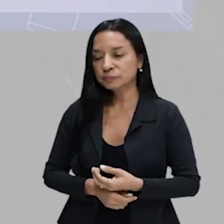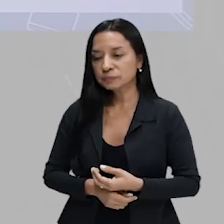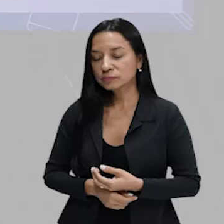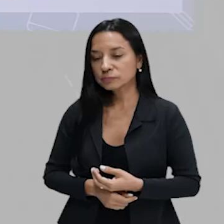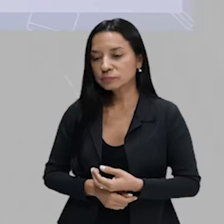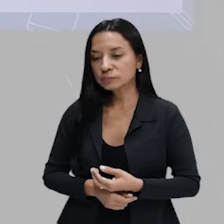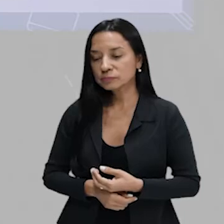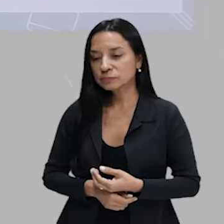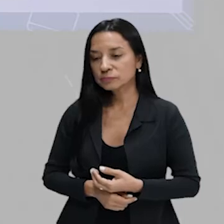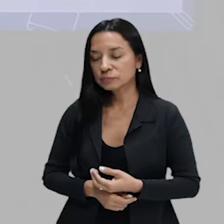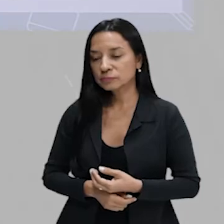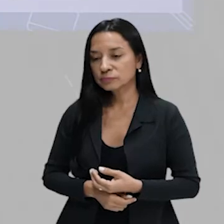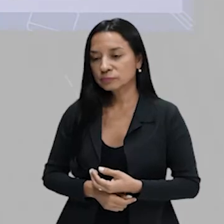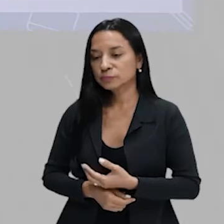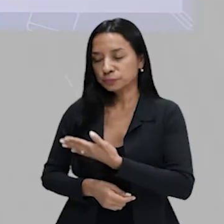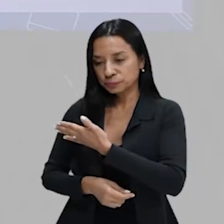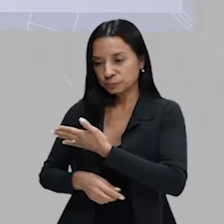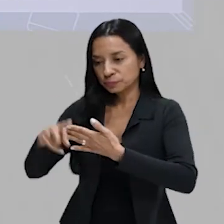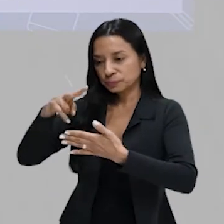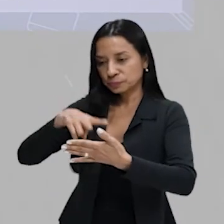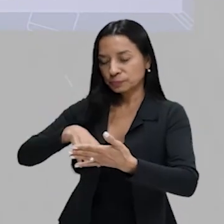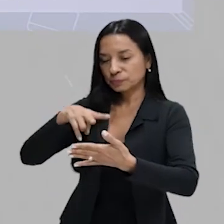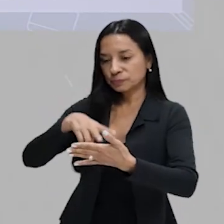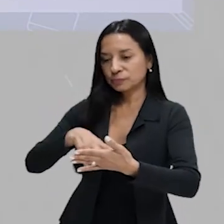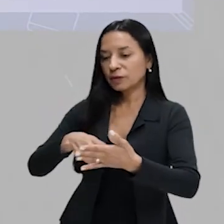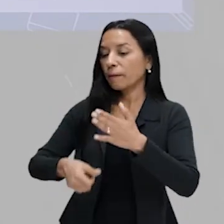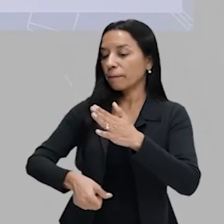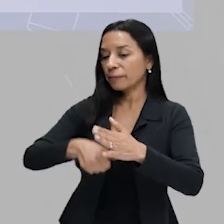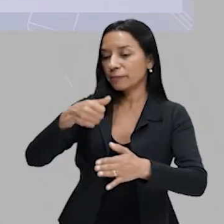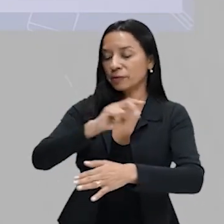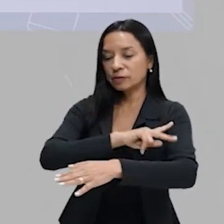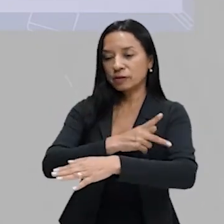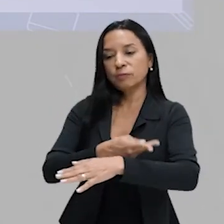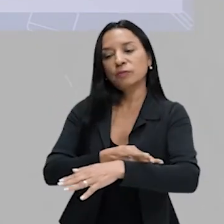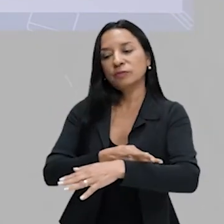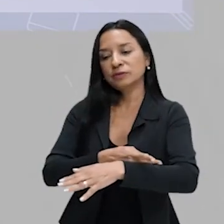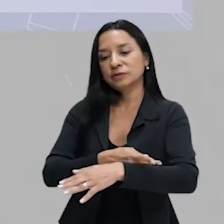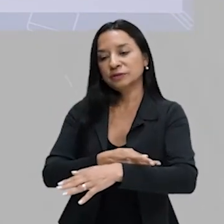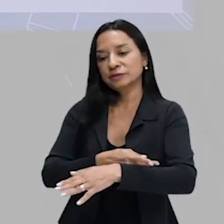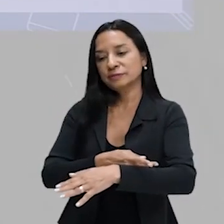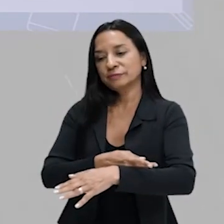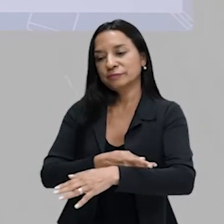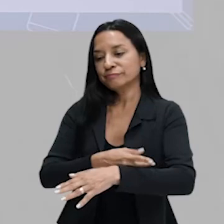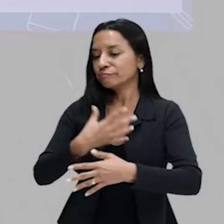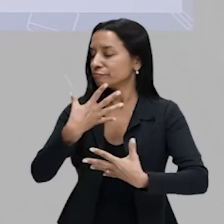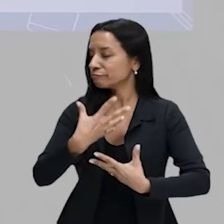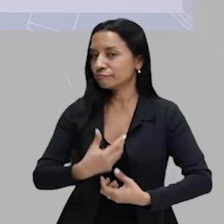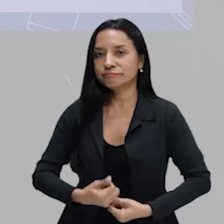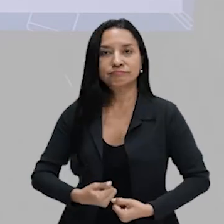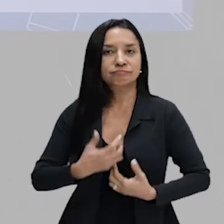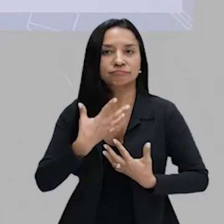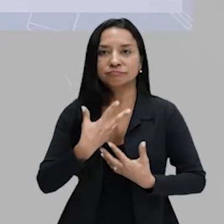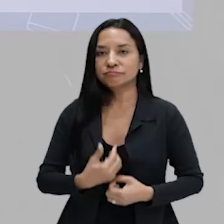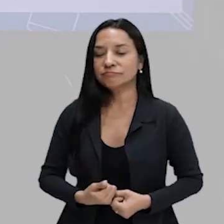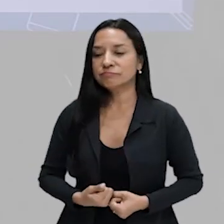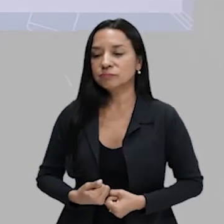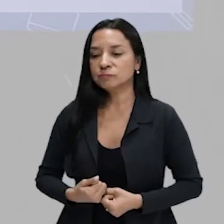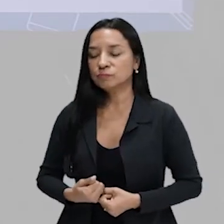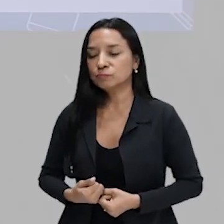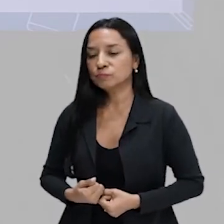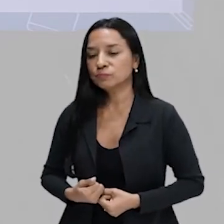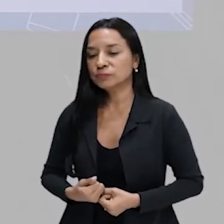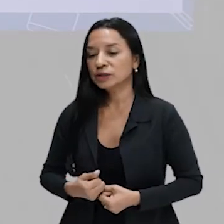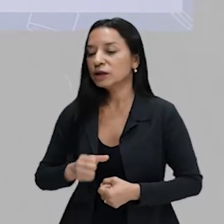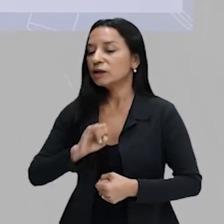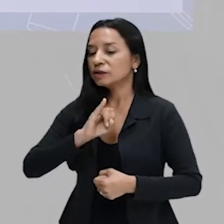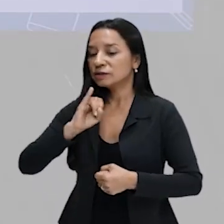no hospital aumenta o risco de ter febre puerperal, essa primeira hipótese ela foi rejeitada. Tá? E aí, se a